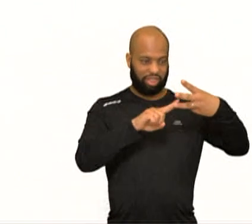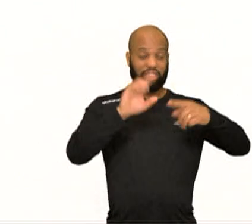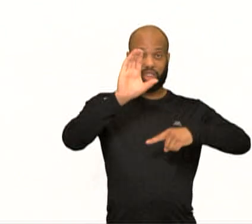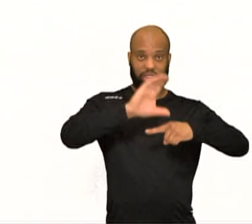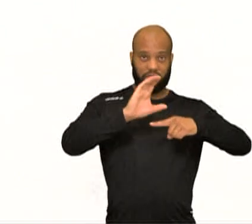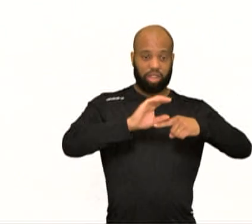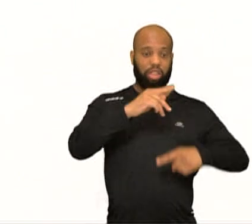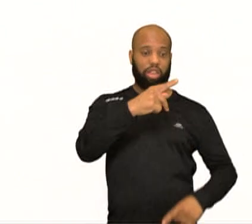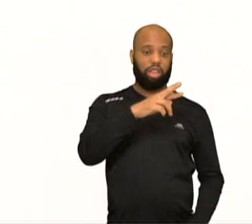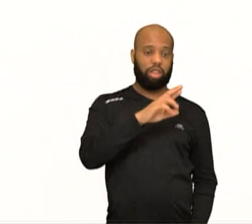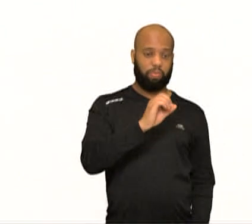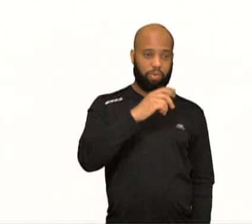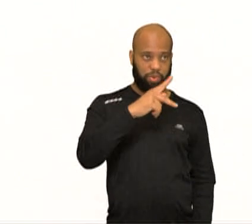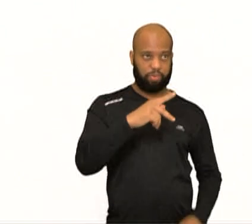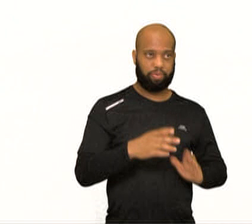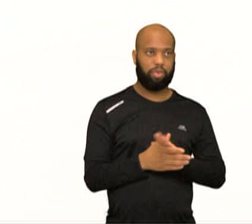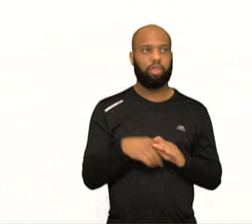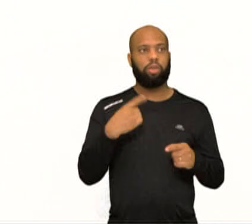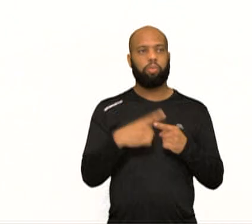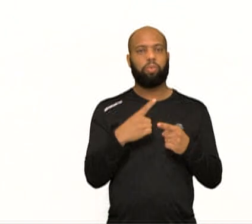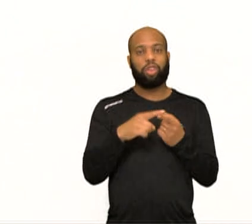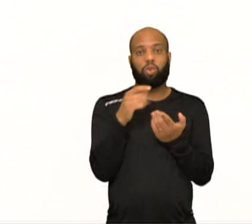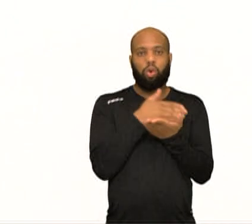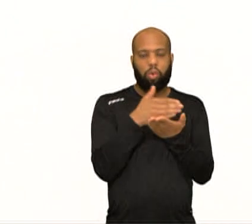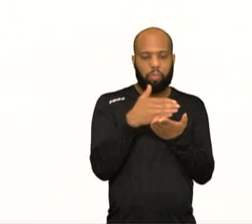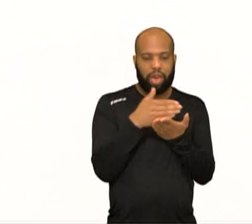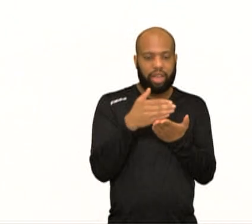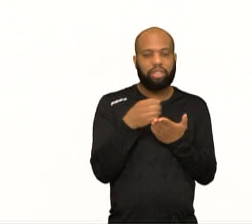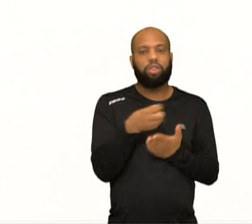3 carbonos prop, porque o prefixo que